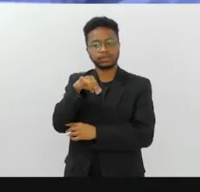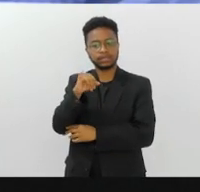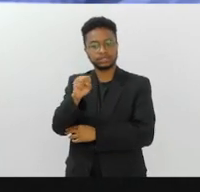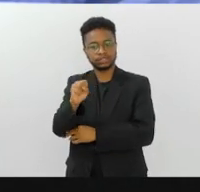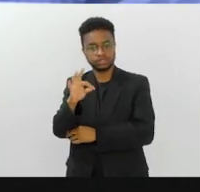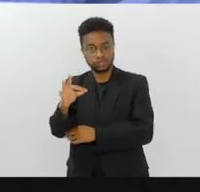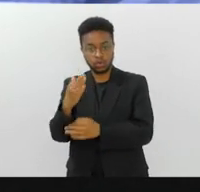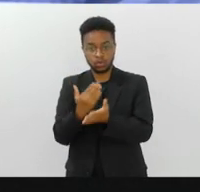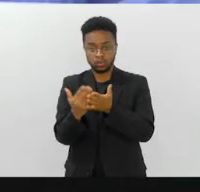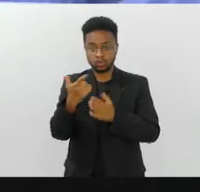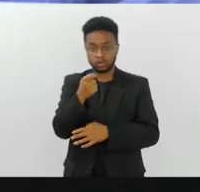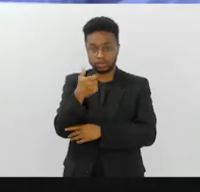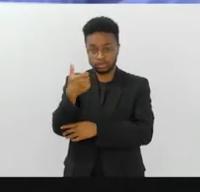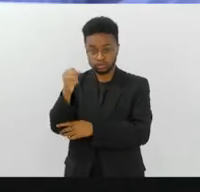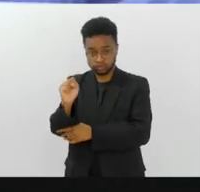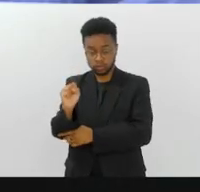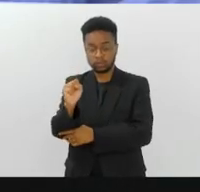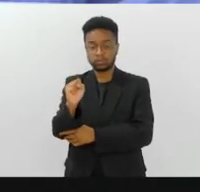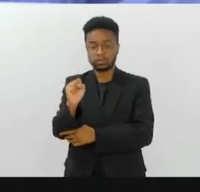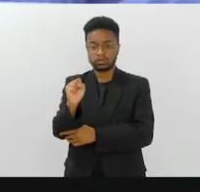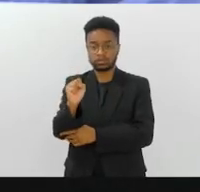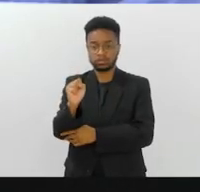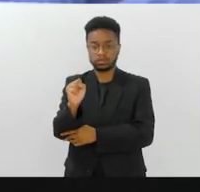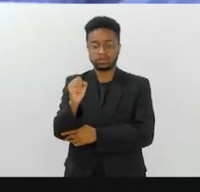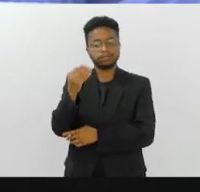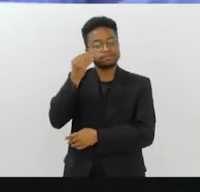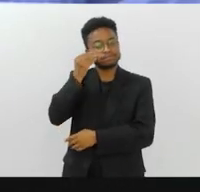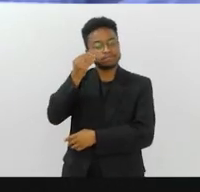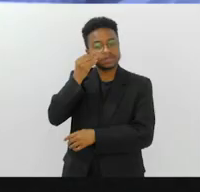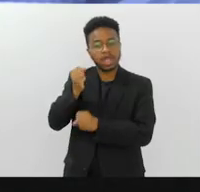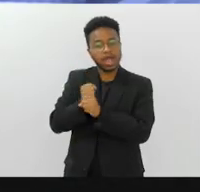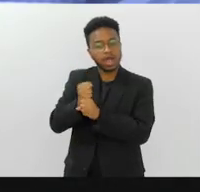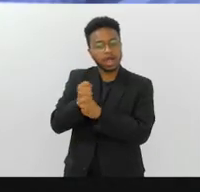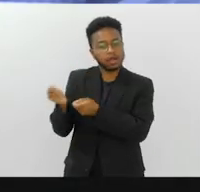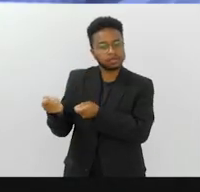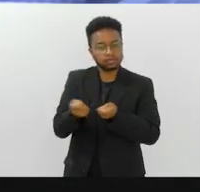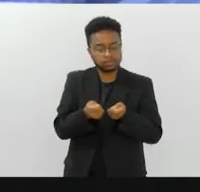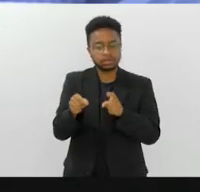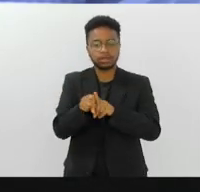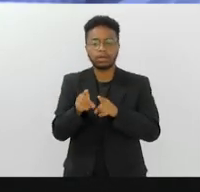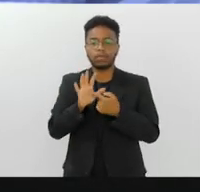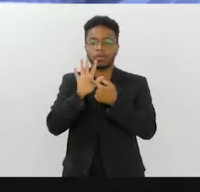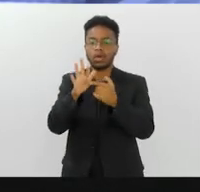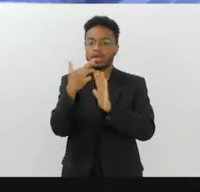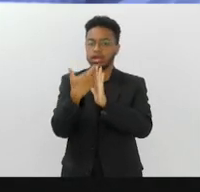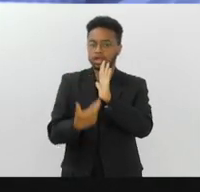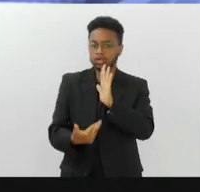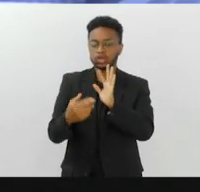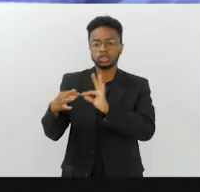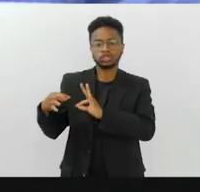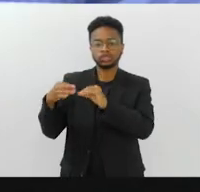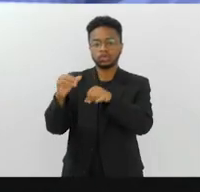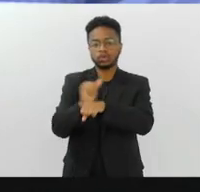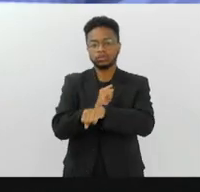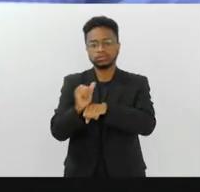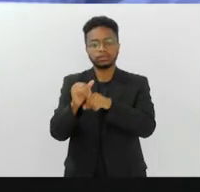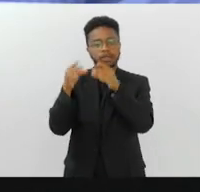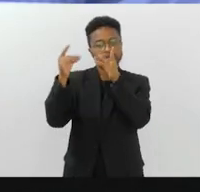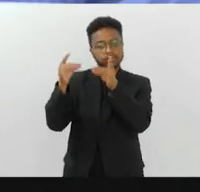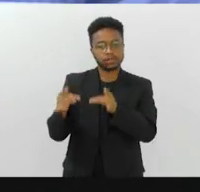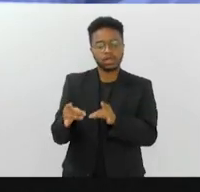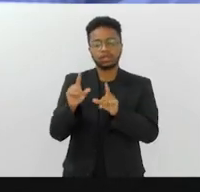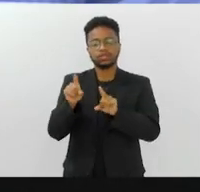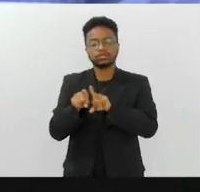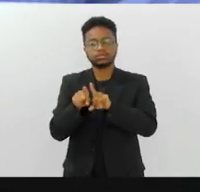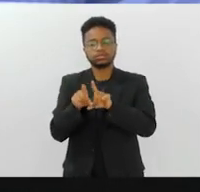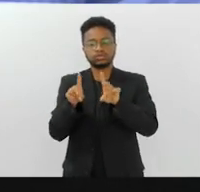2018 ele vem eh fazendo testes anuais e emitindo um relatório anual de todas as ferramentas de reconhecimento